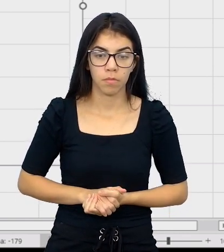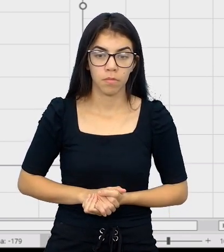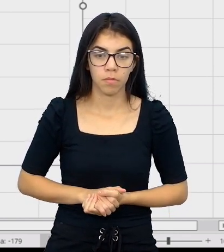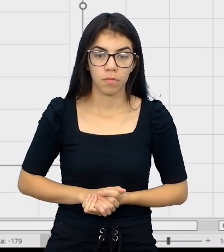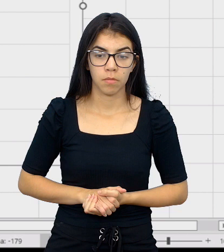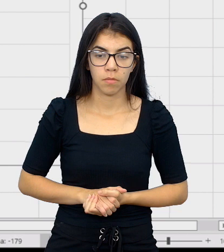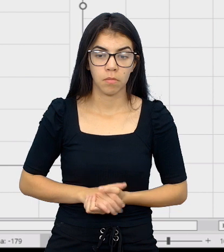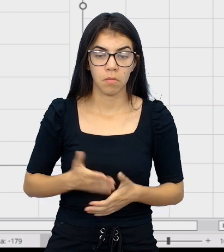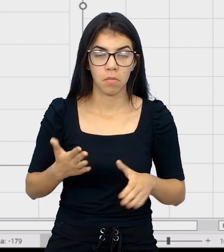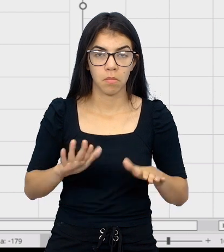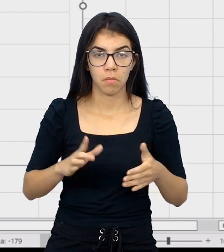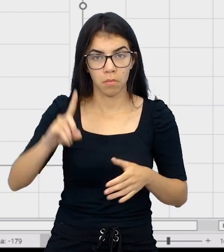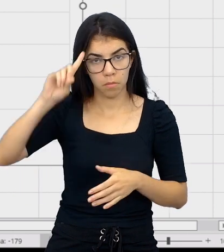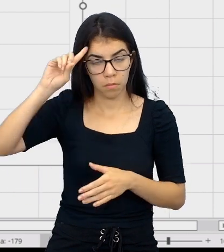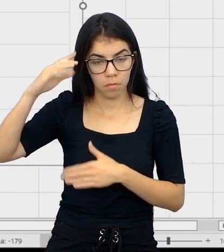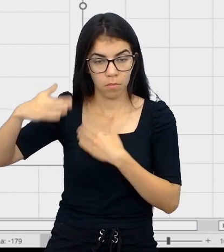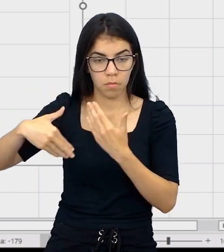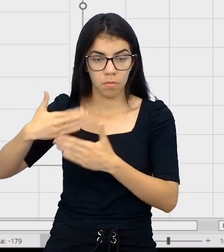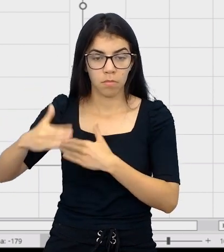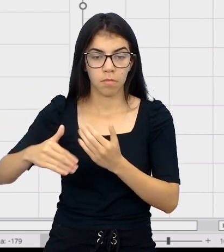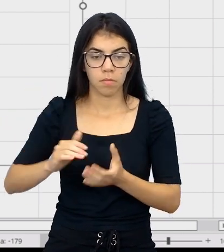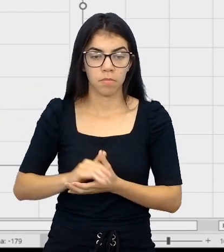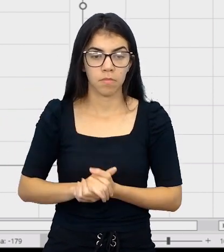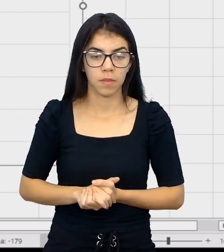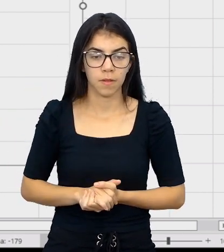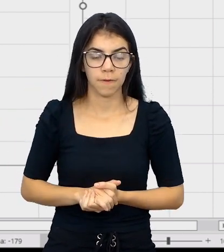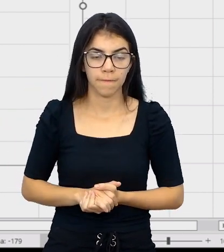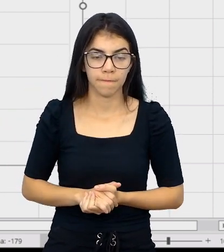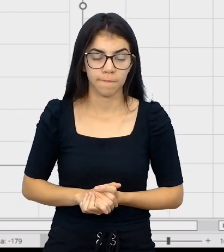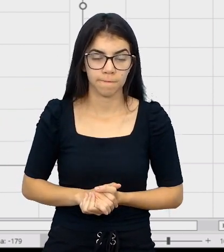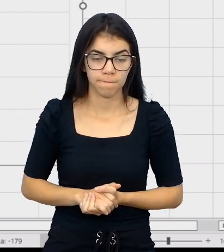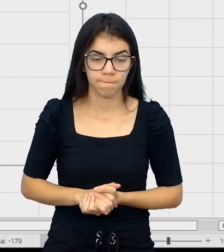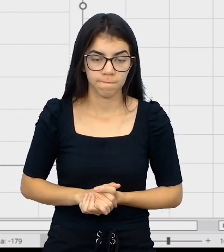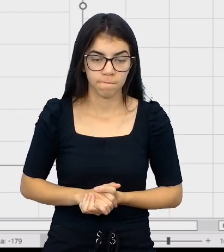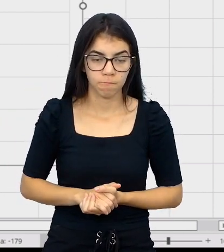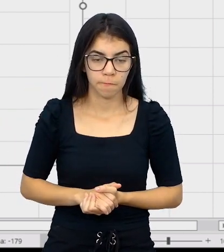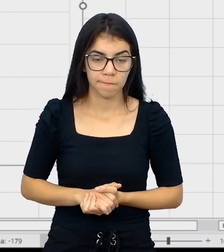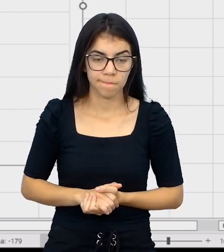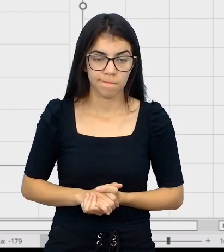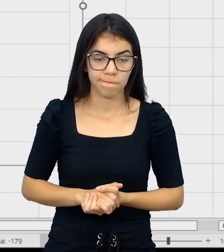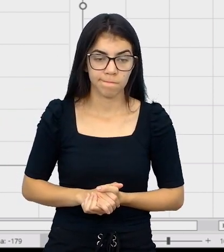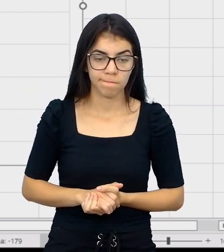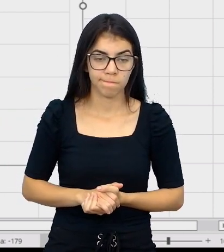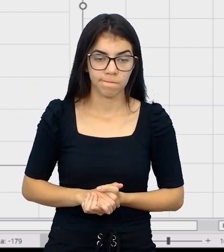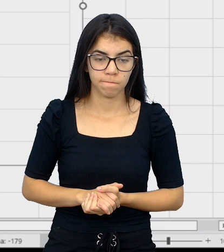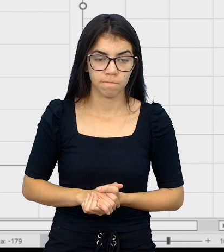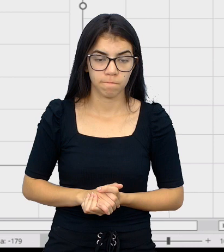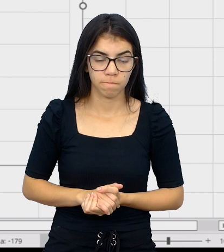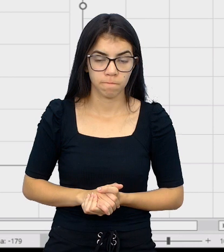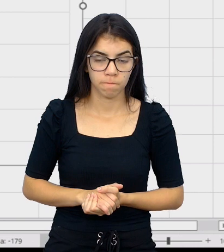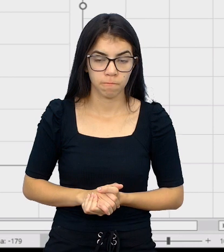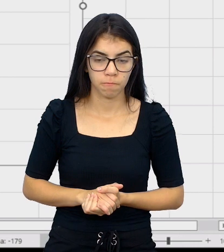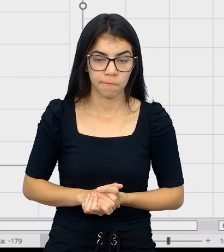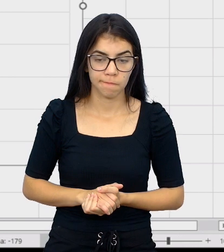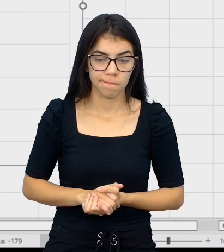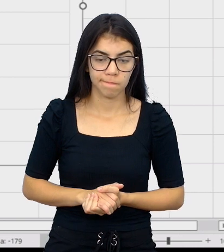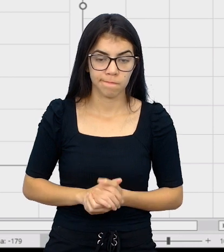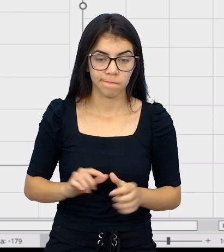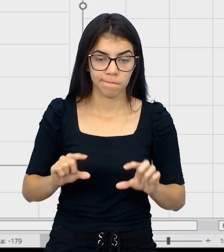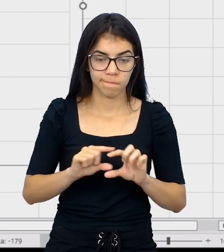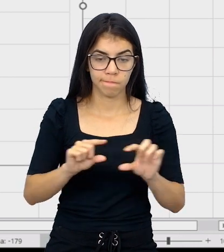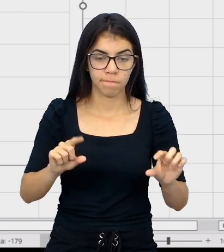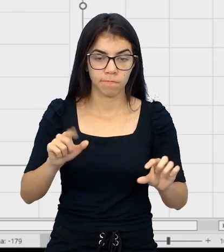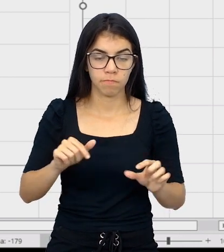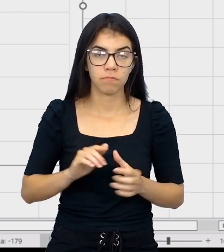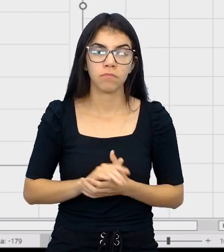Temperatura... Média diária. Não tá escrito média diária, temperatura lá, tem uma letra a mais. Mas tudo bem. Tudo bem. Diária. Ok. E aqui embaixo no título